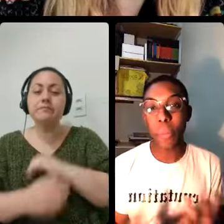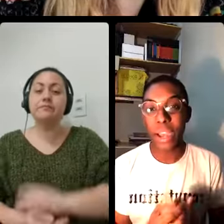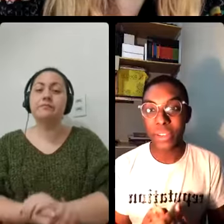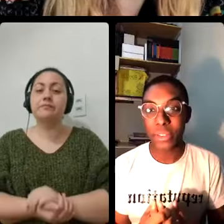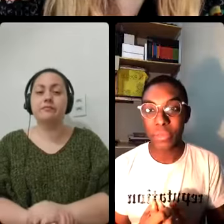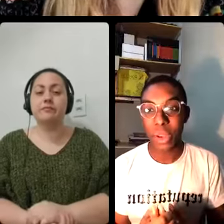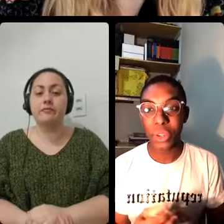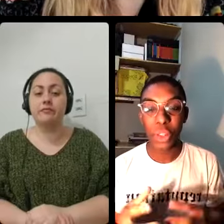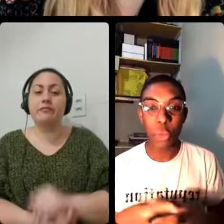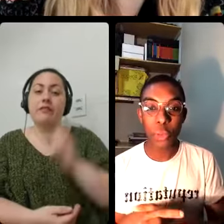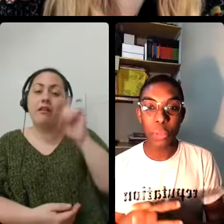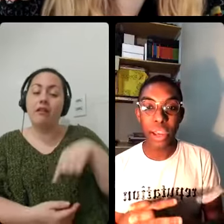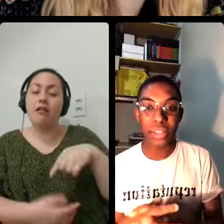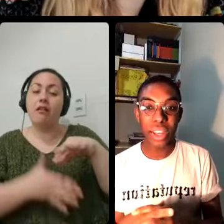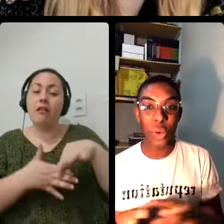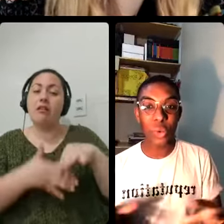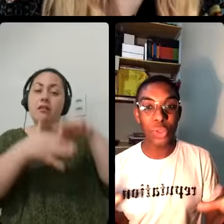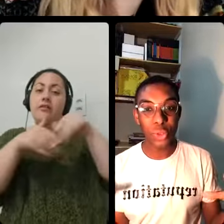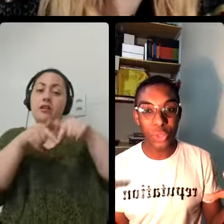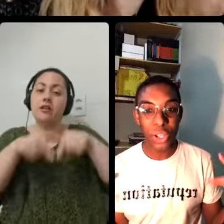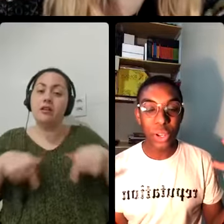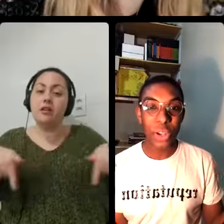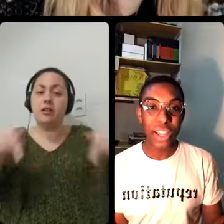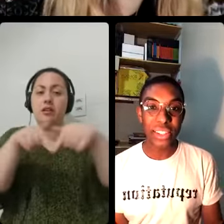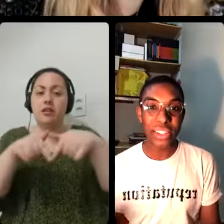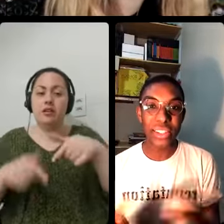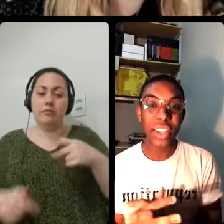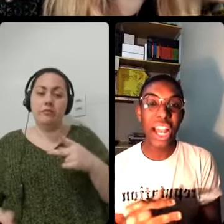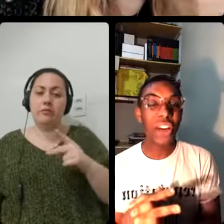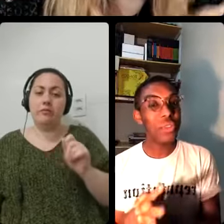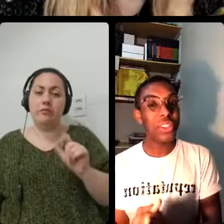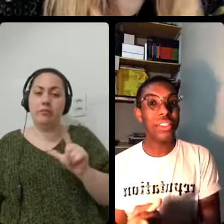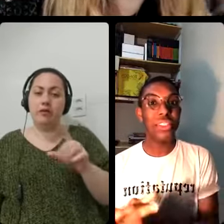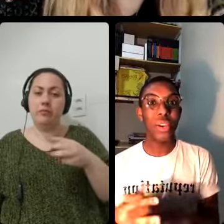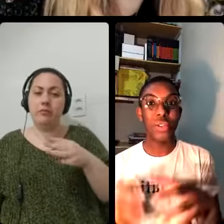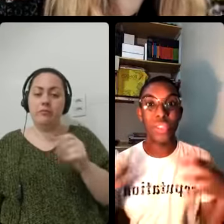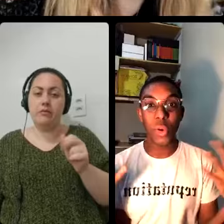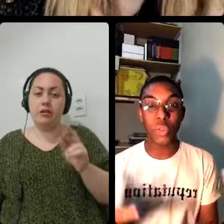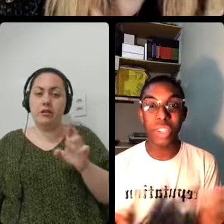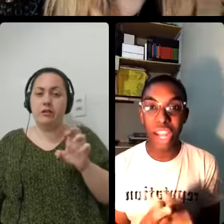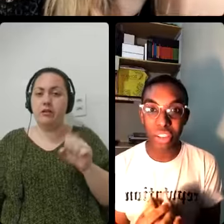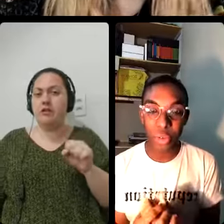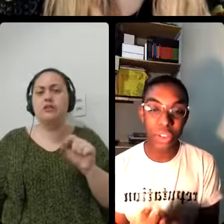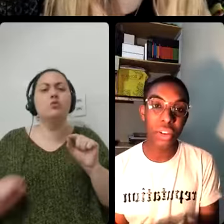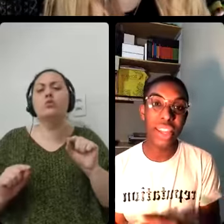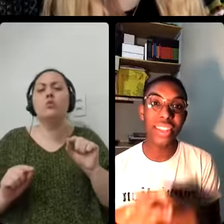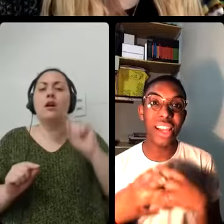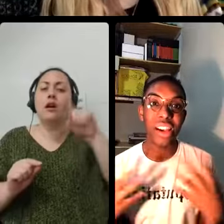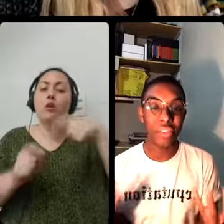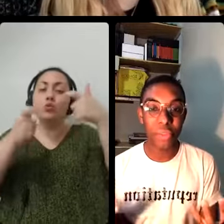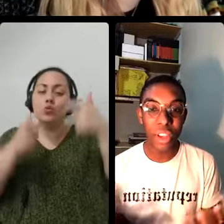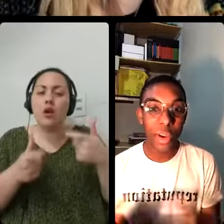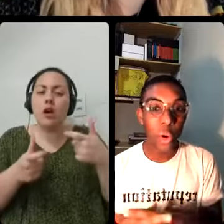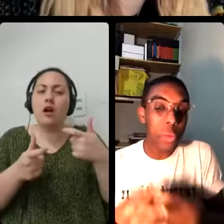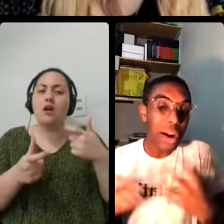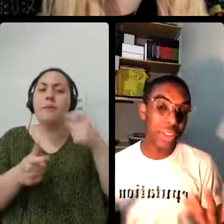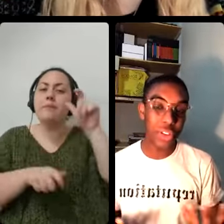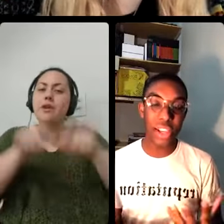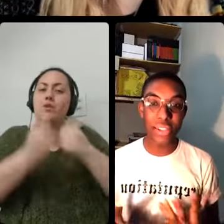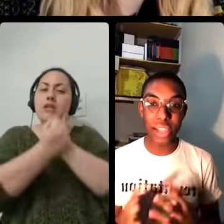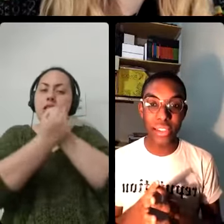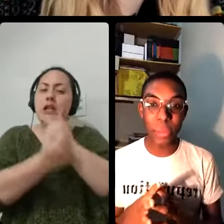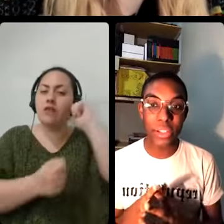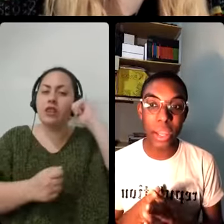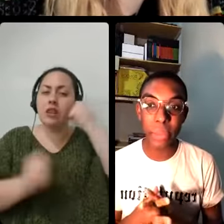dos Palmares, né? O Quilombo dos Palmares era onde esses escravos, esses negros se encontravam e se organizavam como um